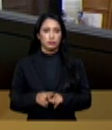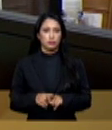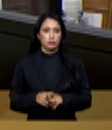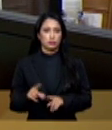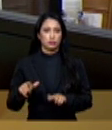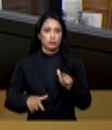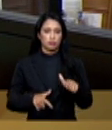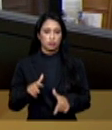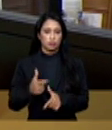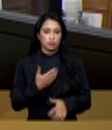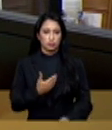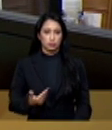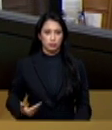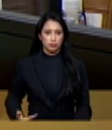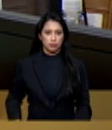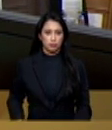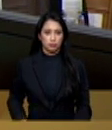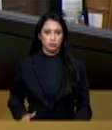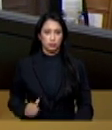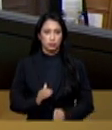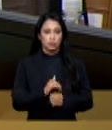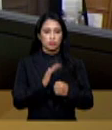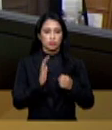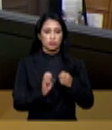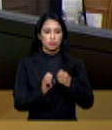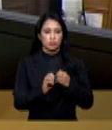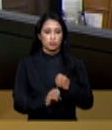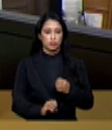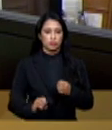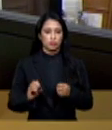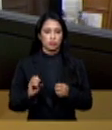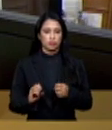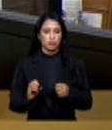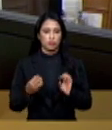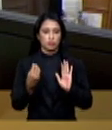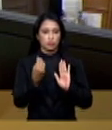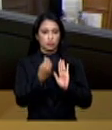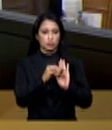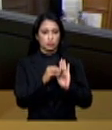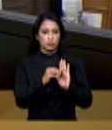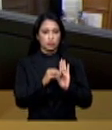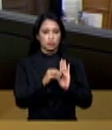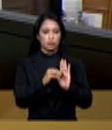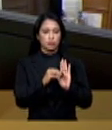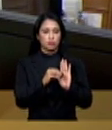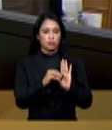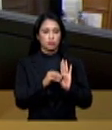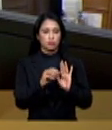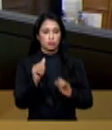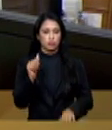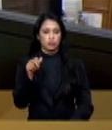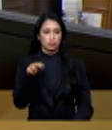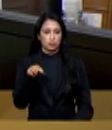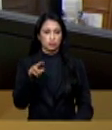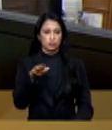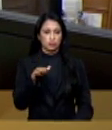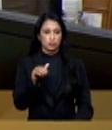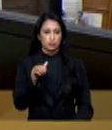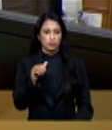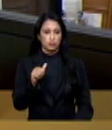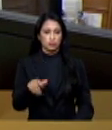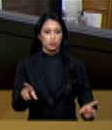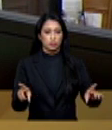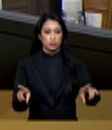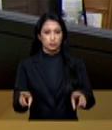prestação dos serviços públicos de saneamento básico expedida pela Ana e